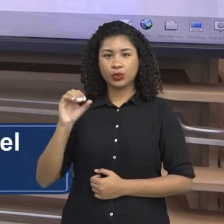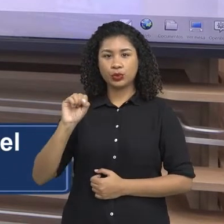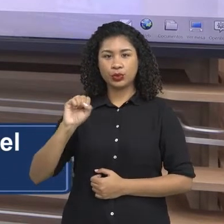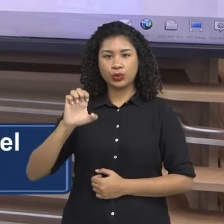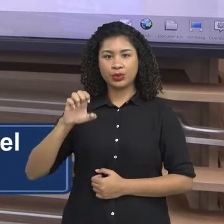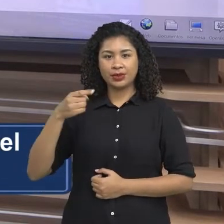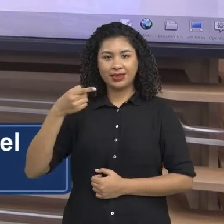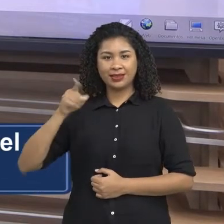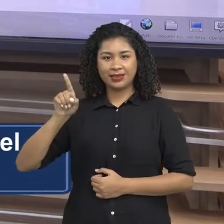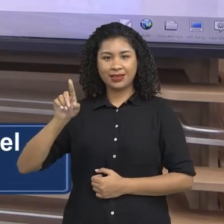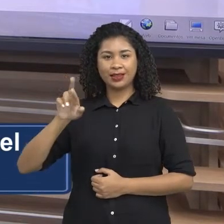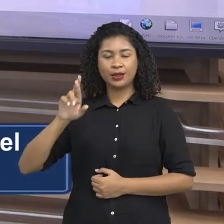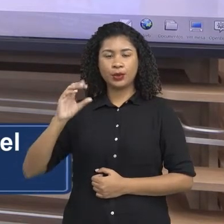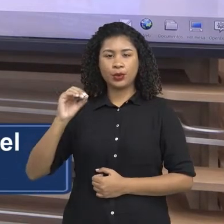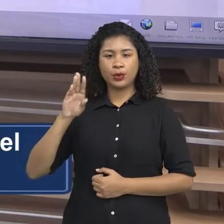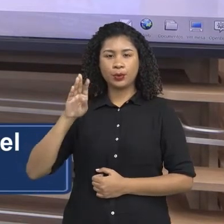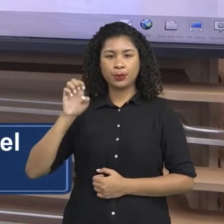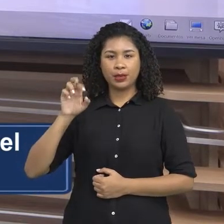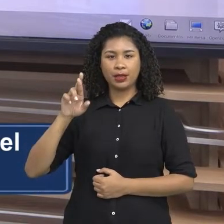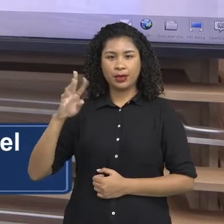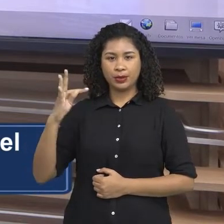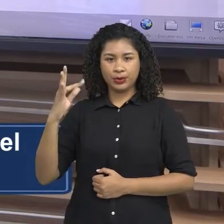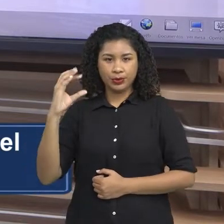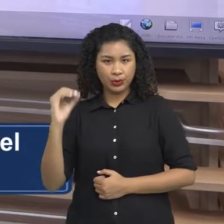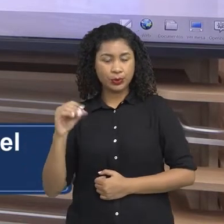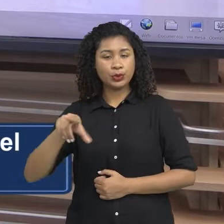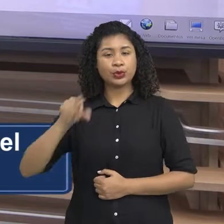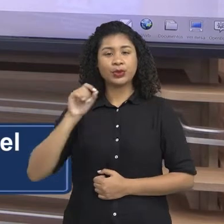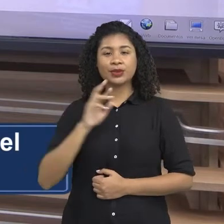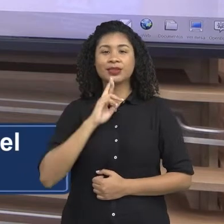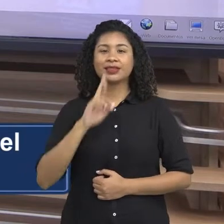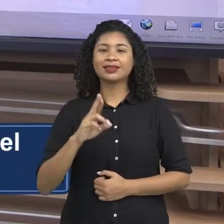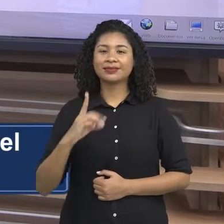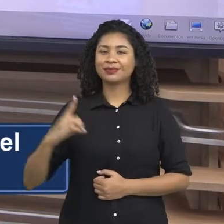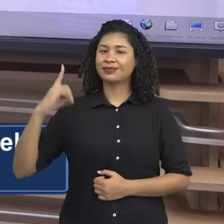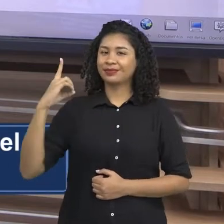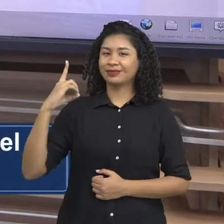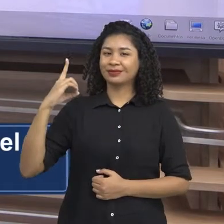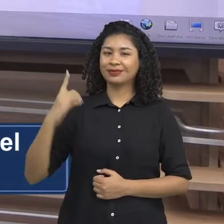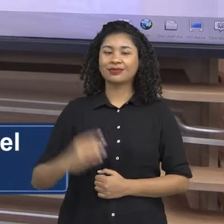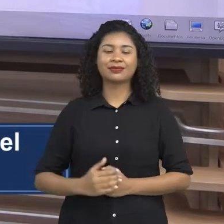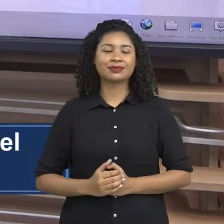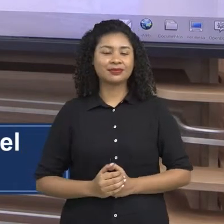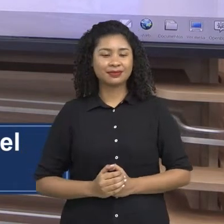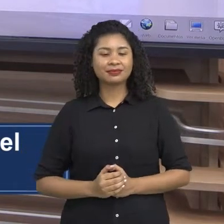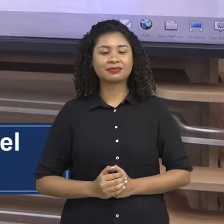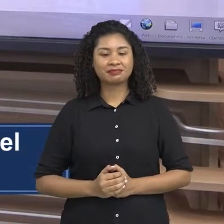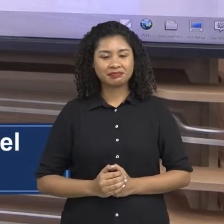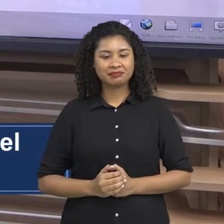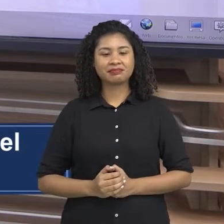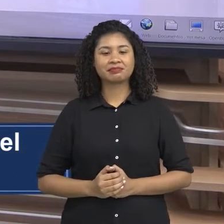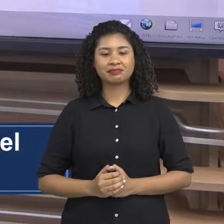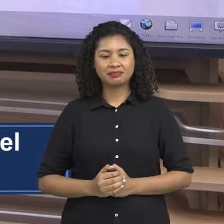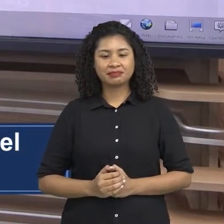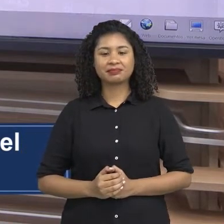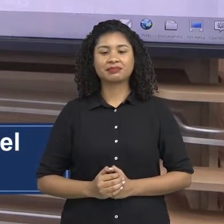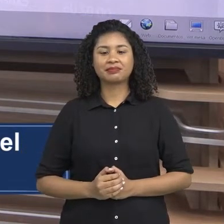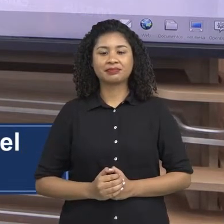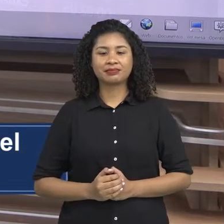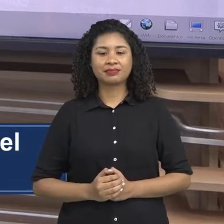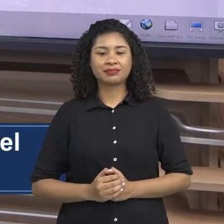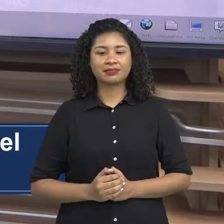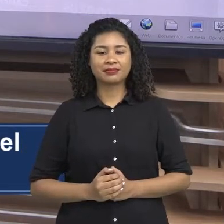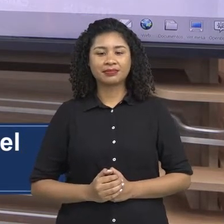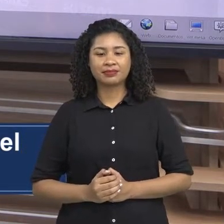da Escola Estadual Coronel Fiuza, respondeu também a letra D, acertou ali, né, o hormônio